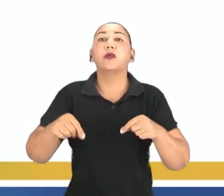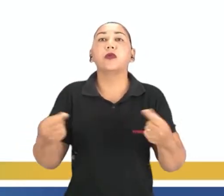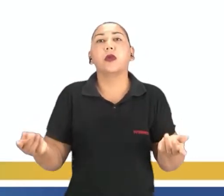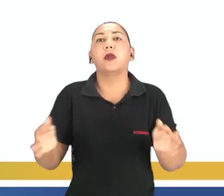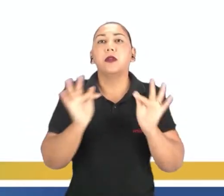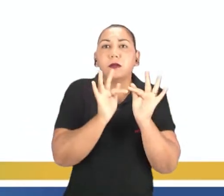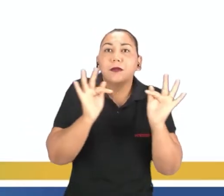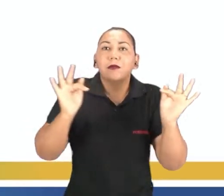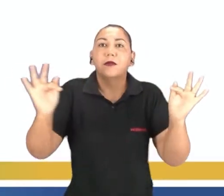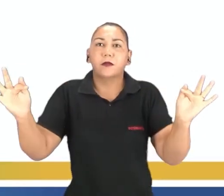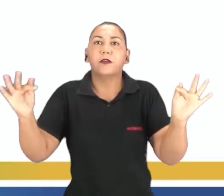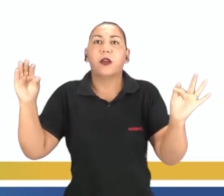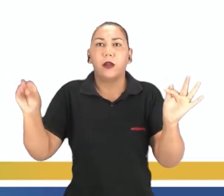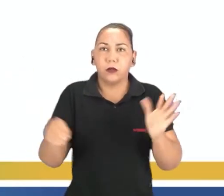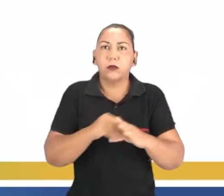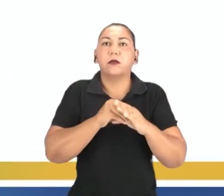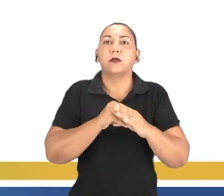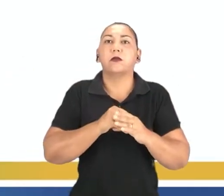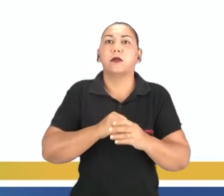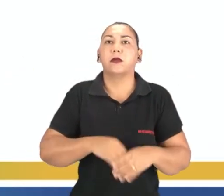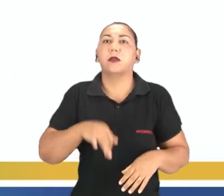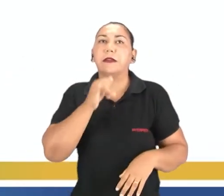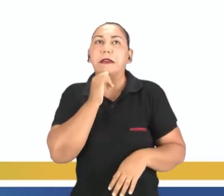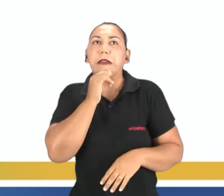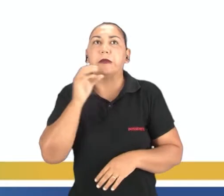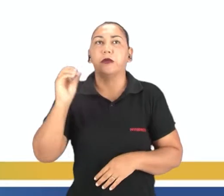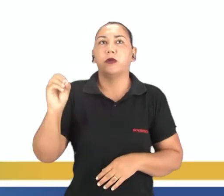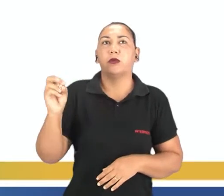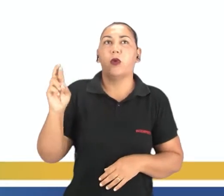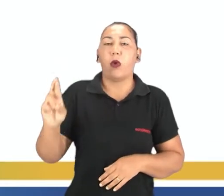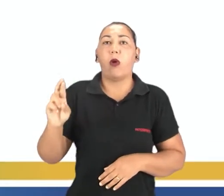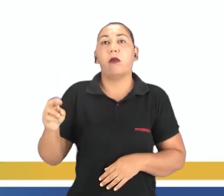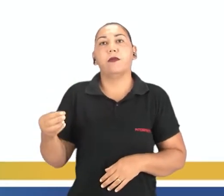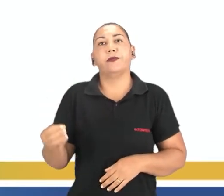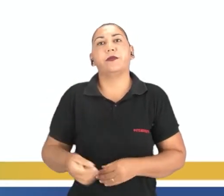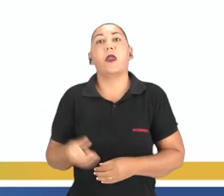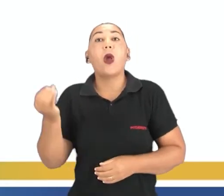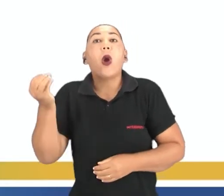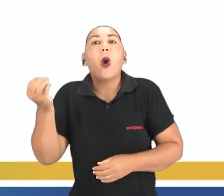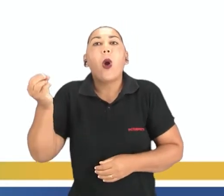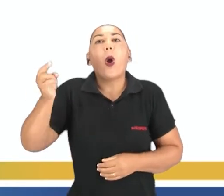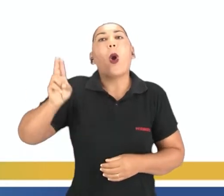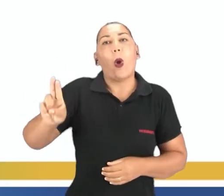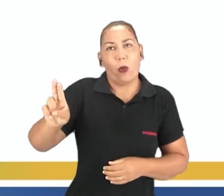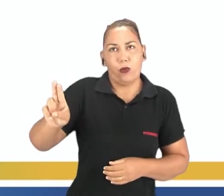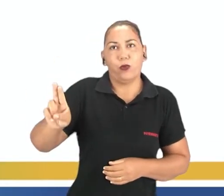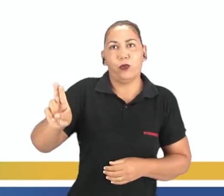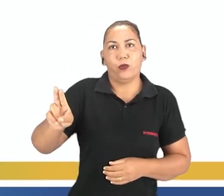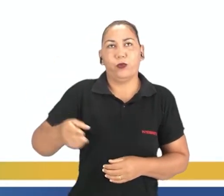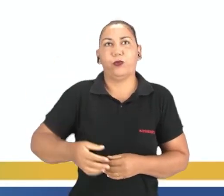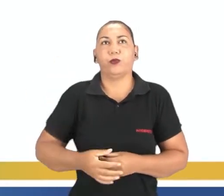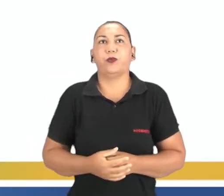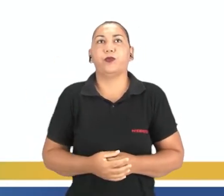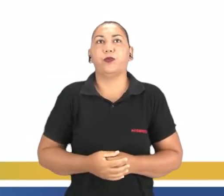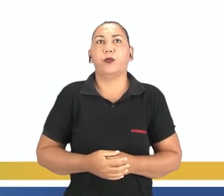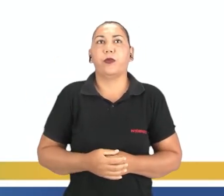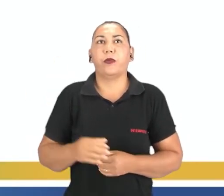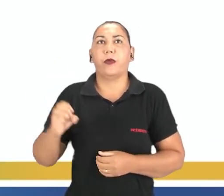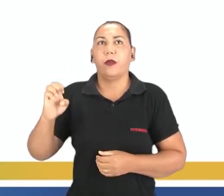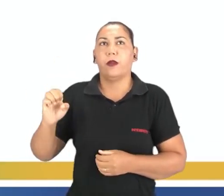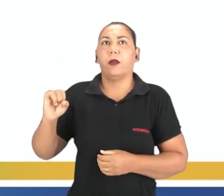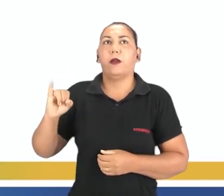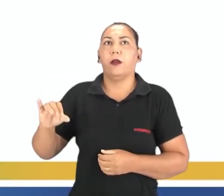dentro da mesma frase. Exemplo, or, que é aquela que você dá uma ideia de um ou outro, vai significar ou.